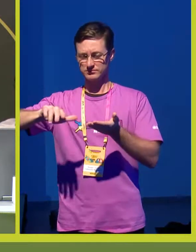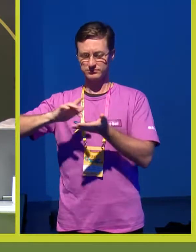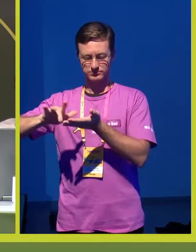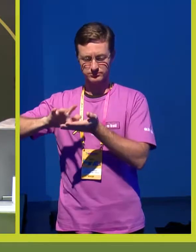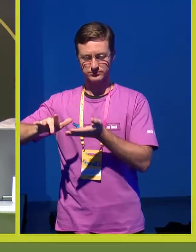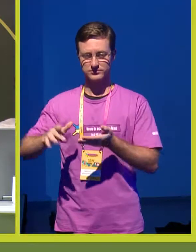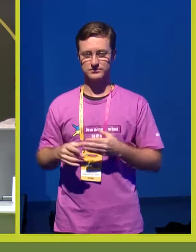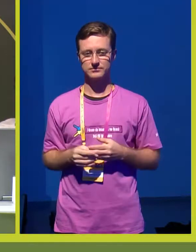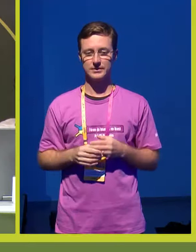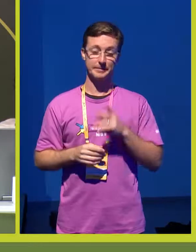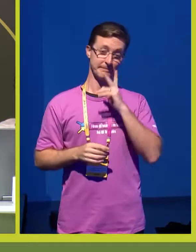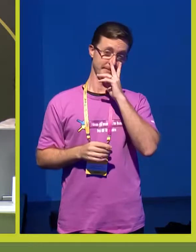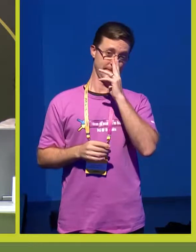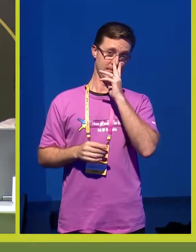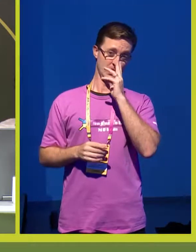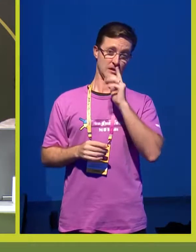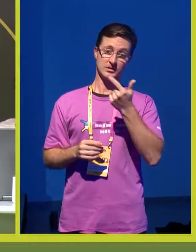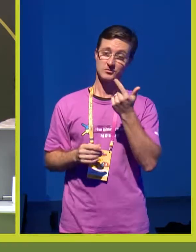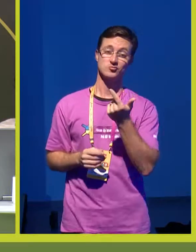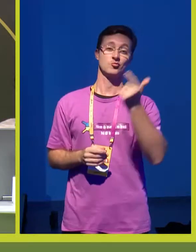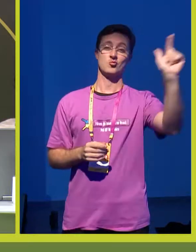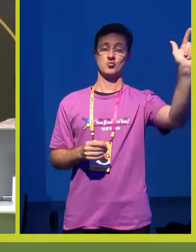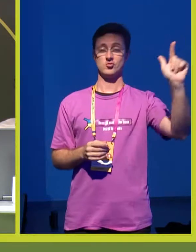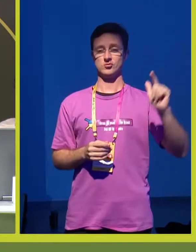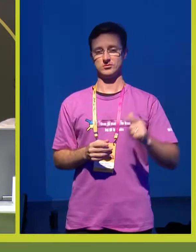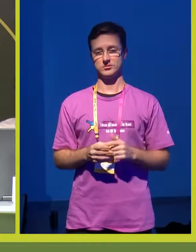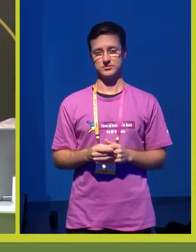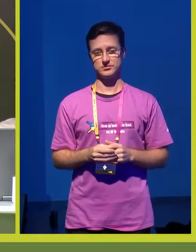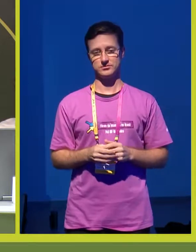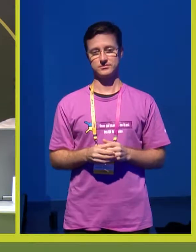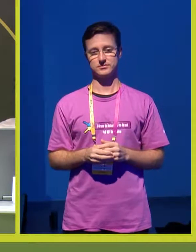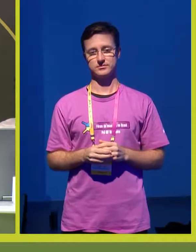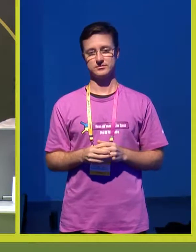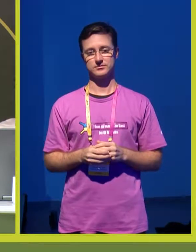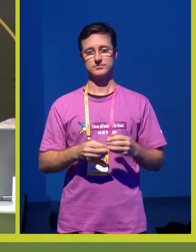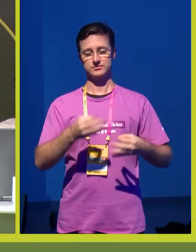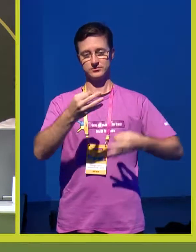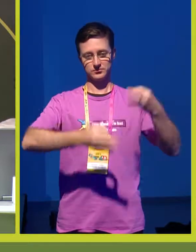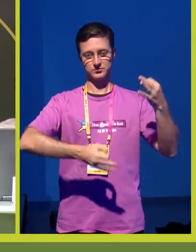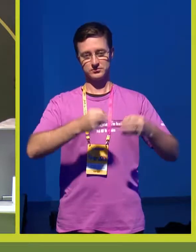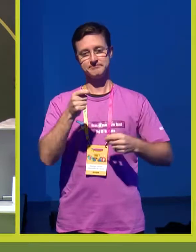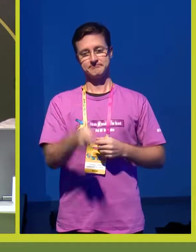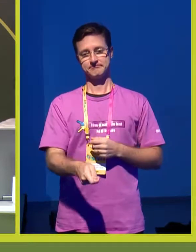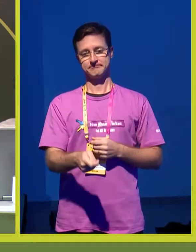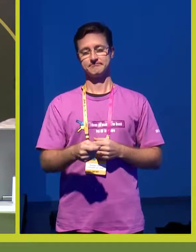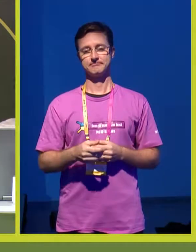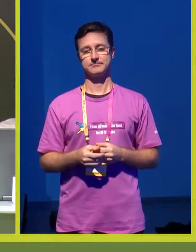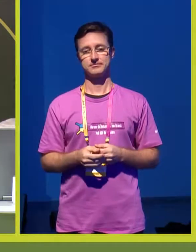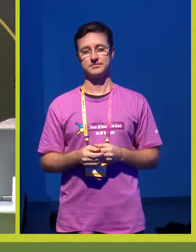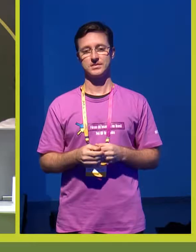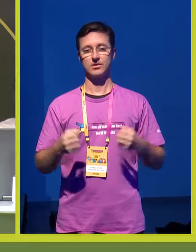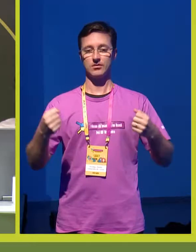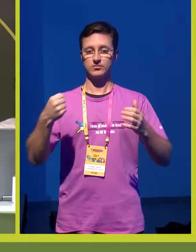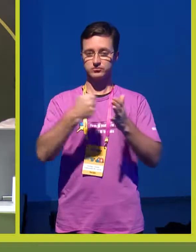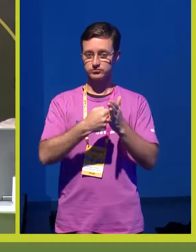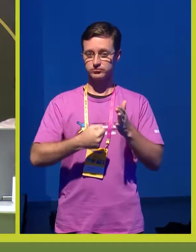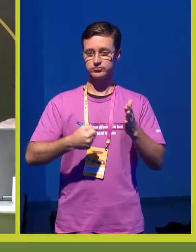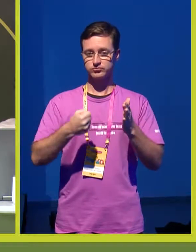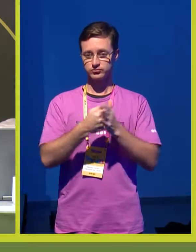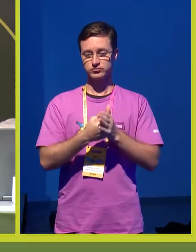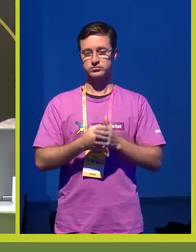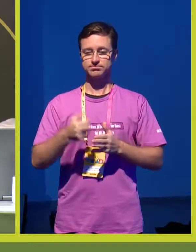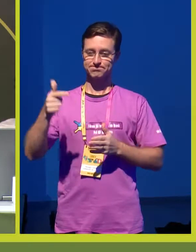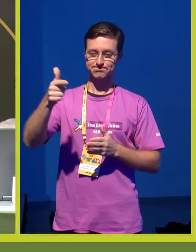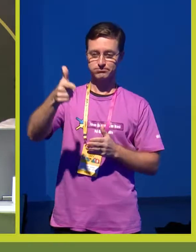aí me parecem já atender a outra demanda dos tempos de justiça criminal, a luta contra o crime de colarinho branco,